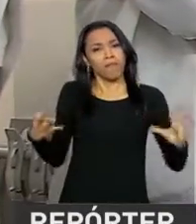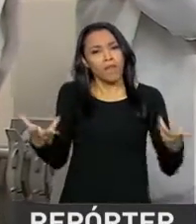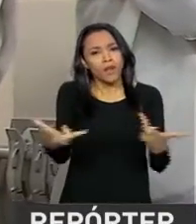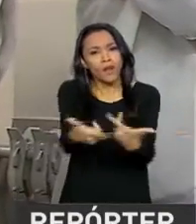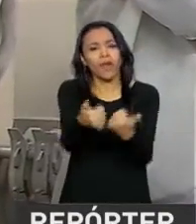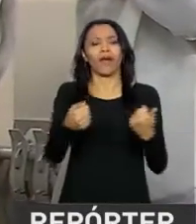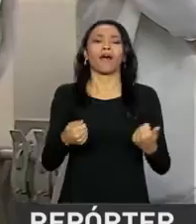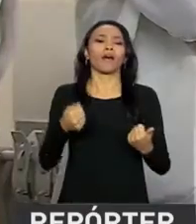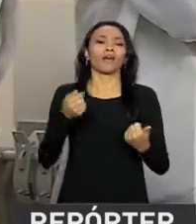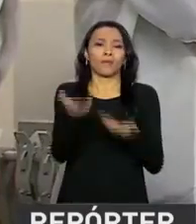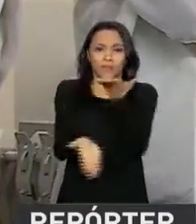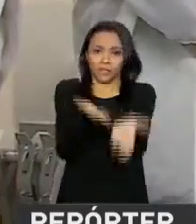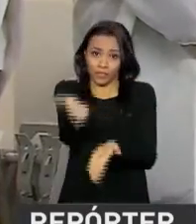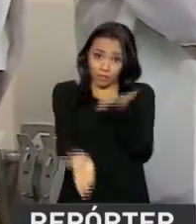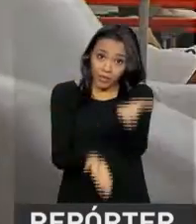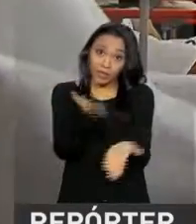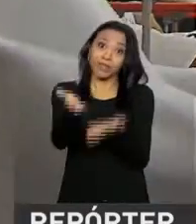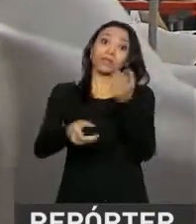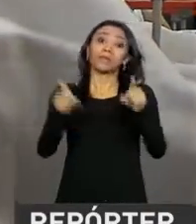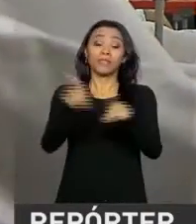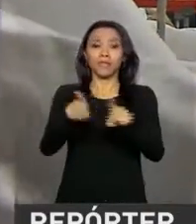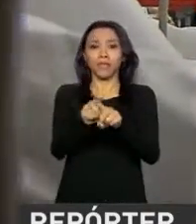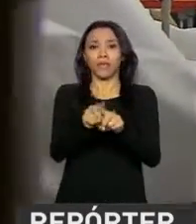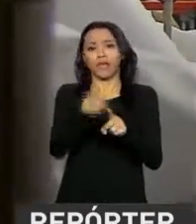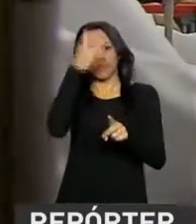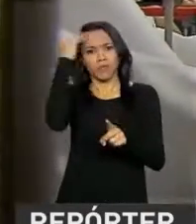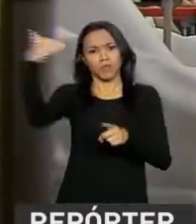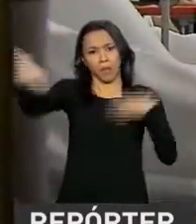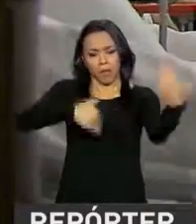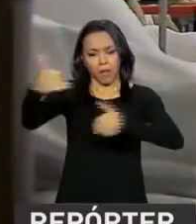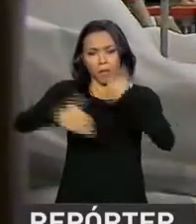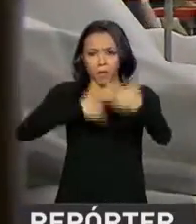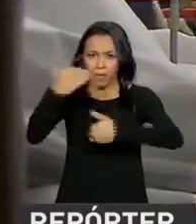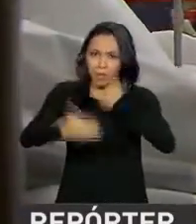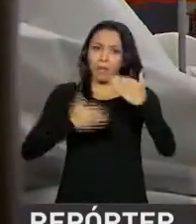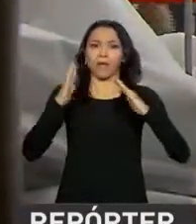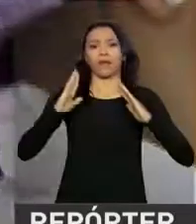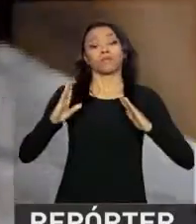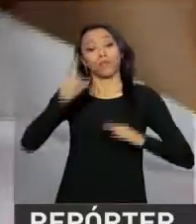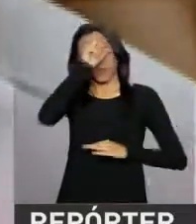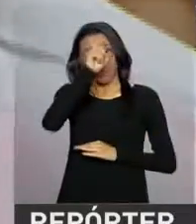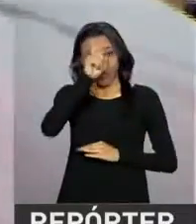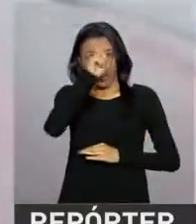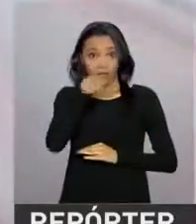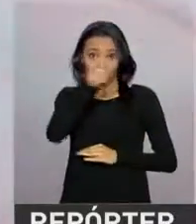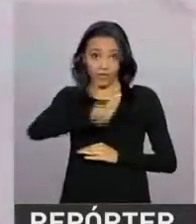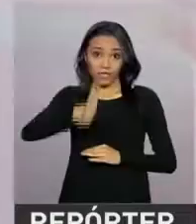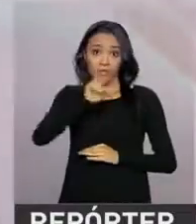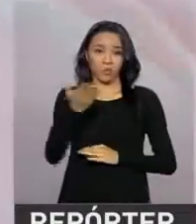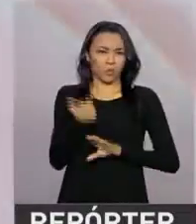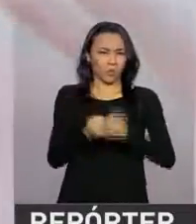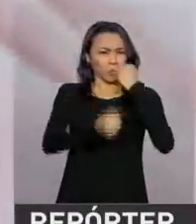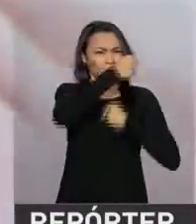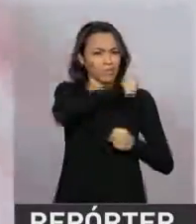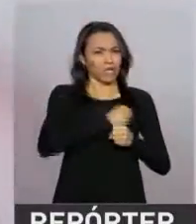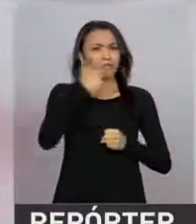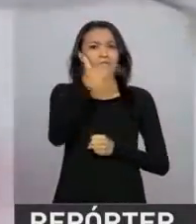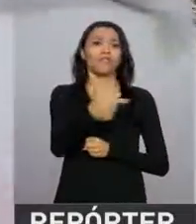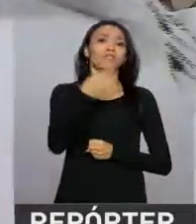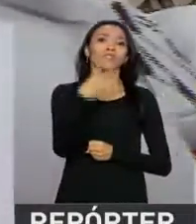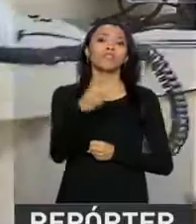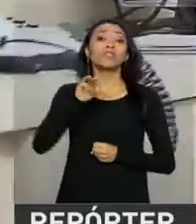qualificação da assistência e aumentar o acesso aos serviços. Só no ano passado foram 23 milhões de